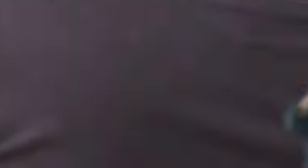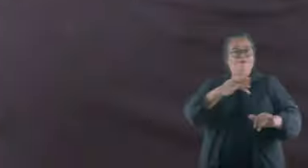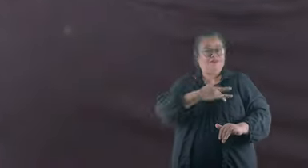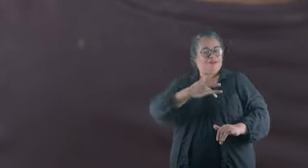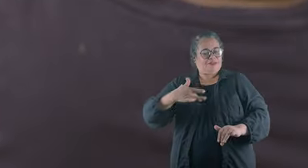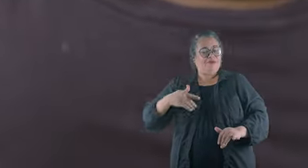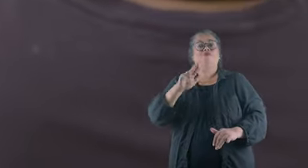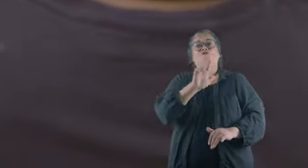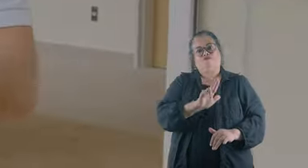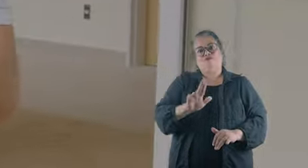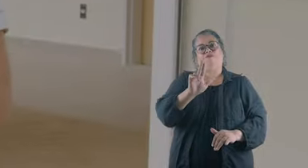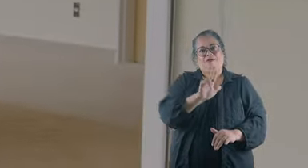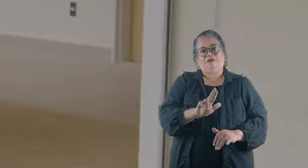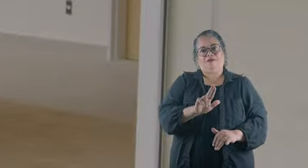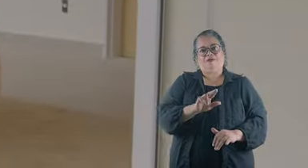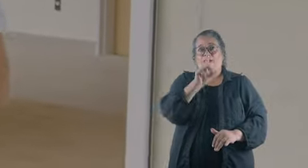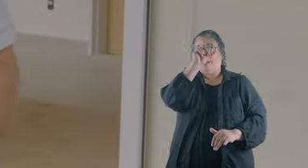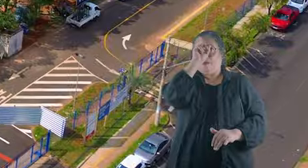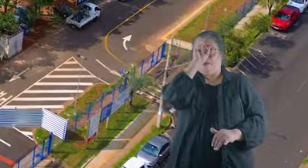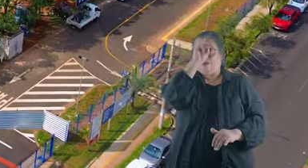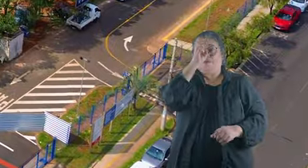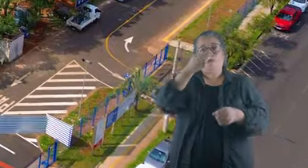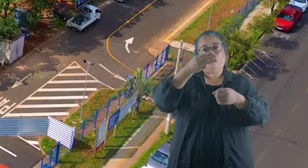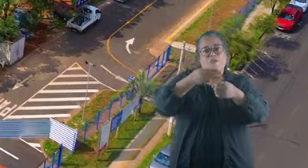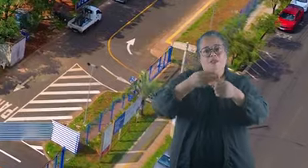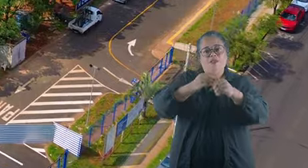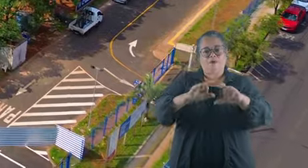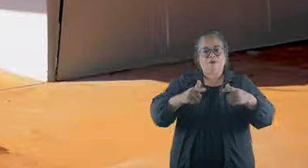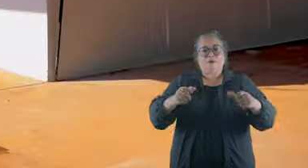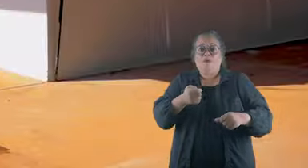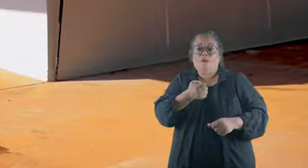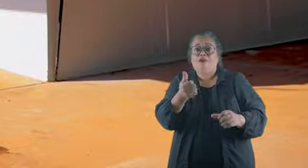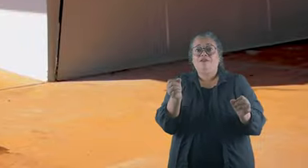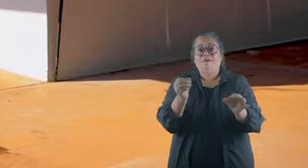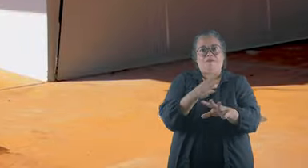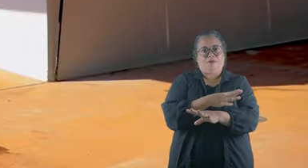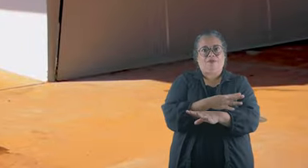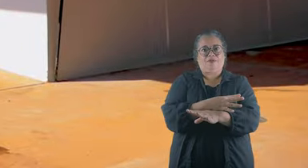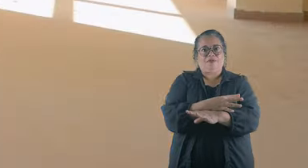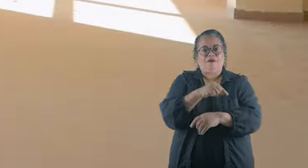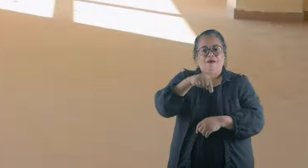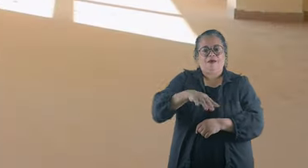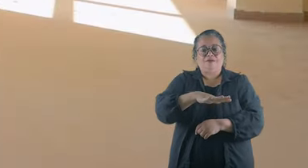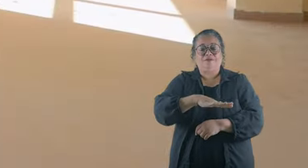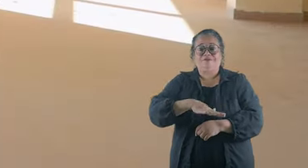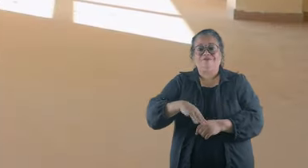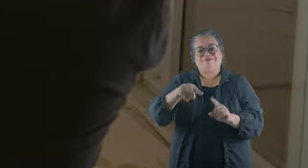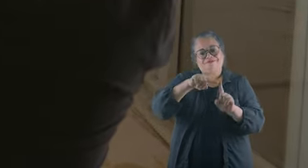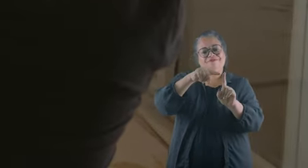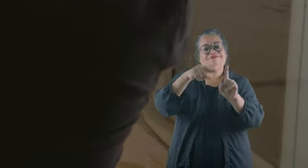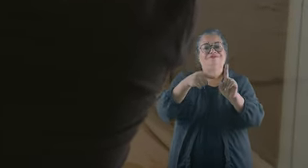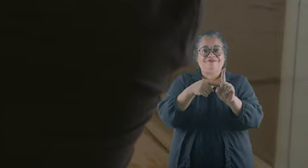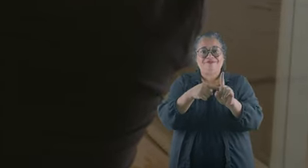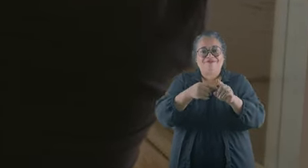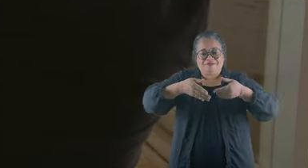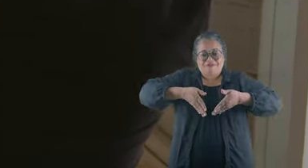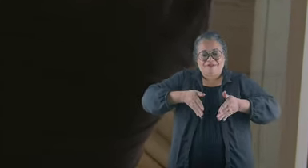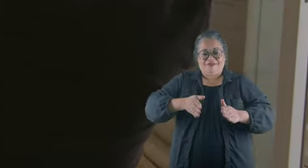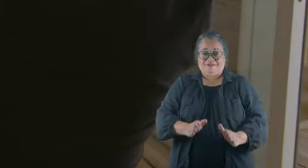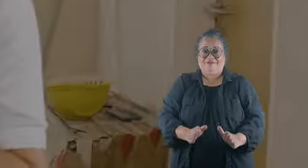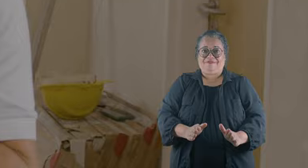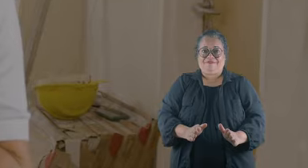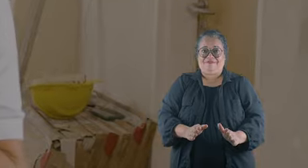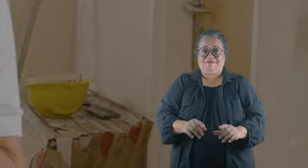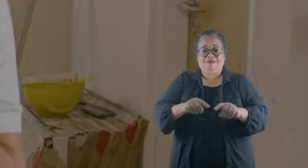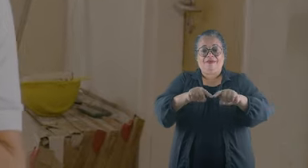Mais uma boa notícia para a saúde de Uberlândia. A ampliação do Hospital Municipal está quase pronta. Esta é a nova